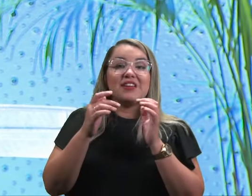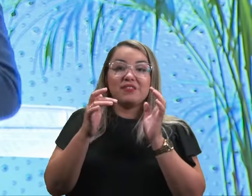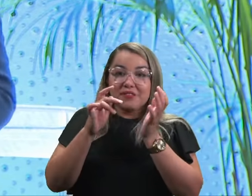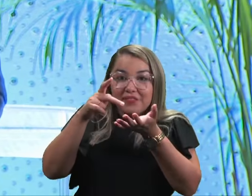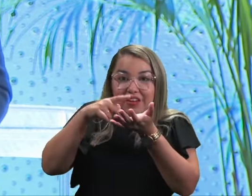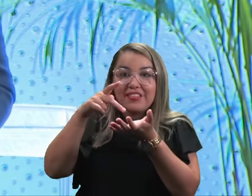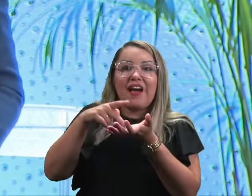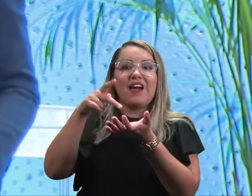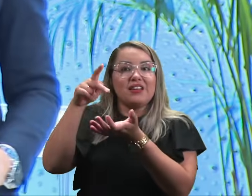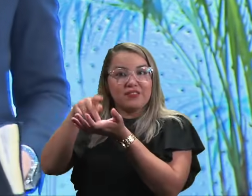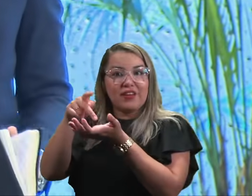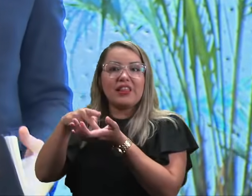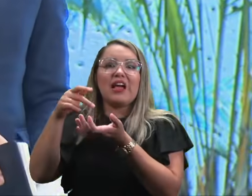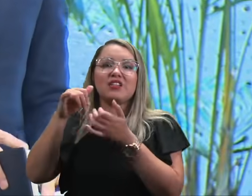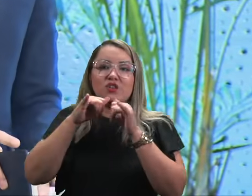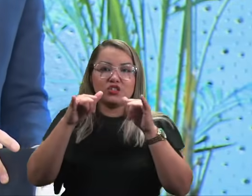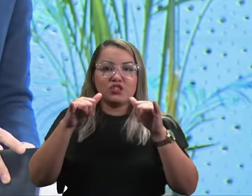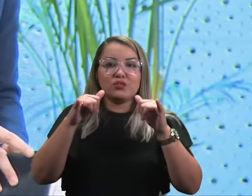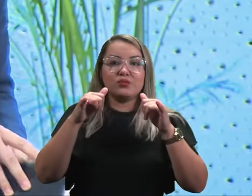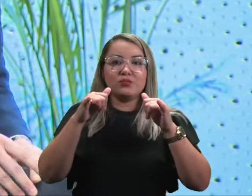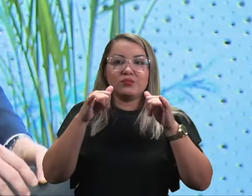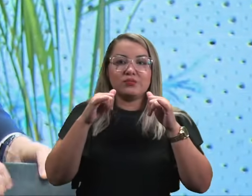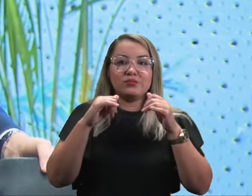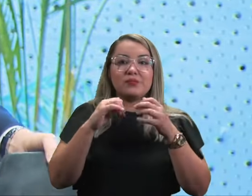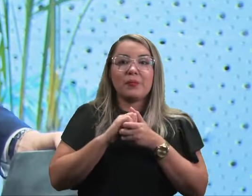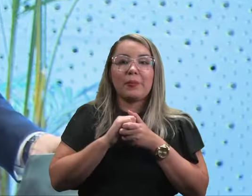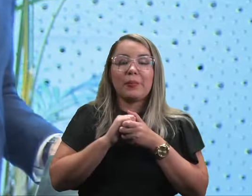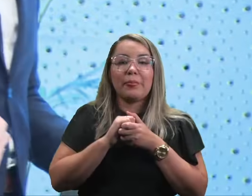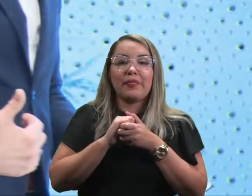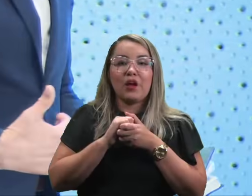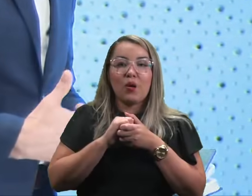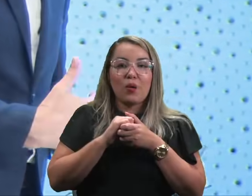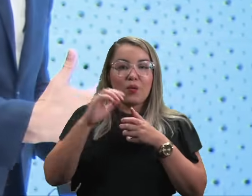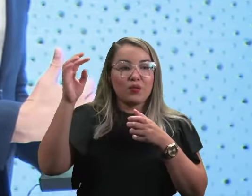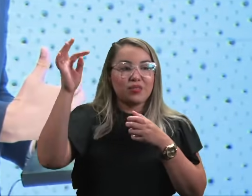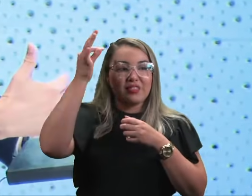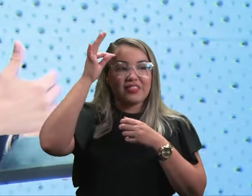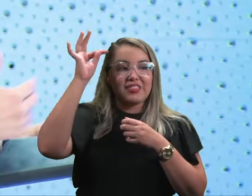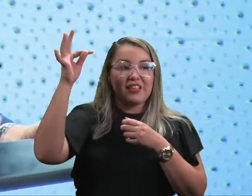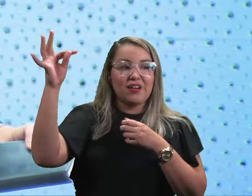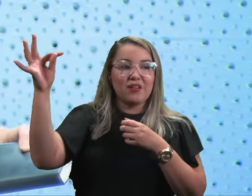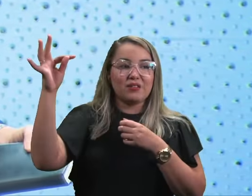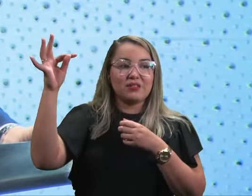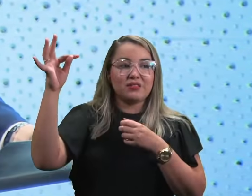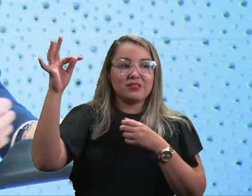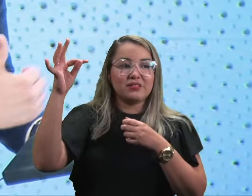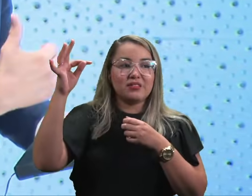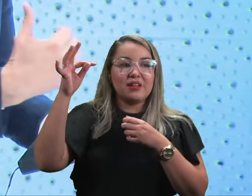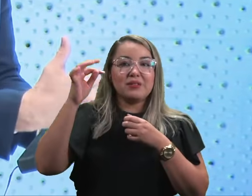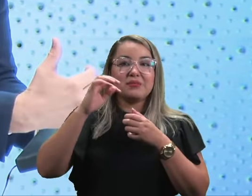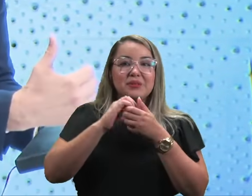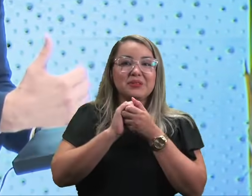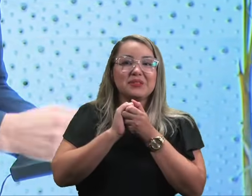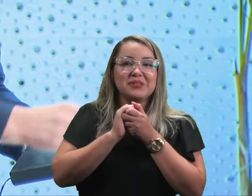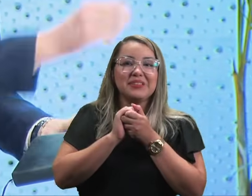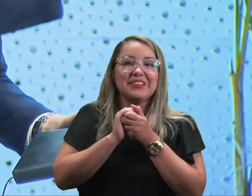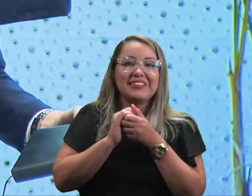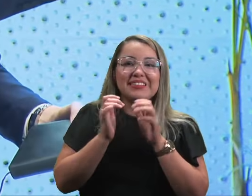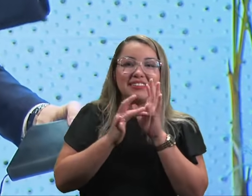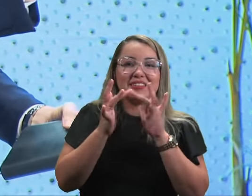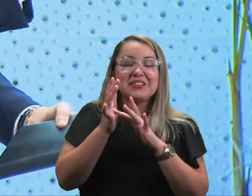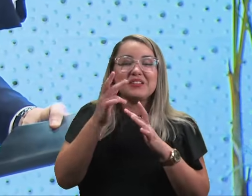Os teólogos, muitos teólogos dizem que quando você ler o Evangelho de João e encontrar Jesus